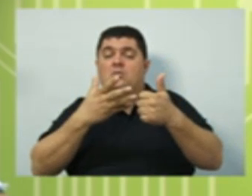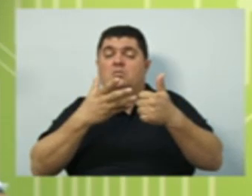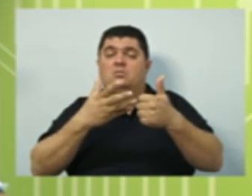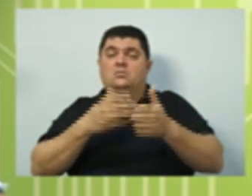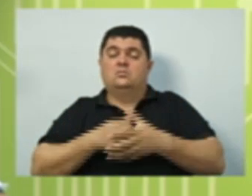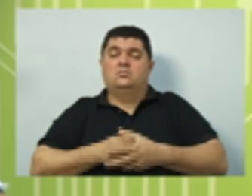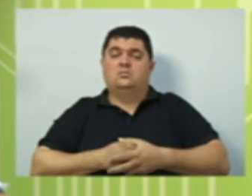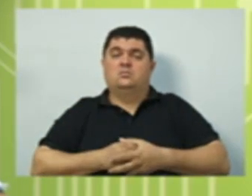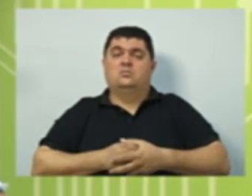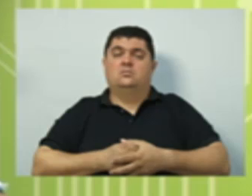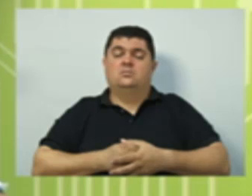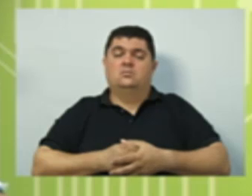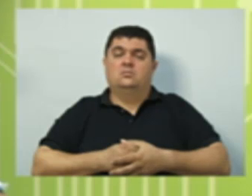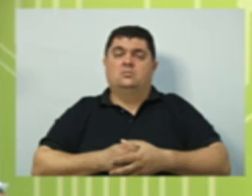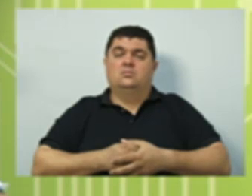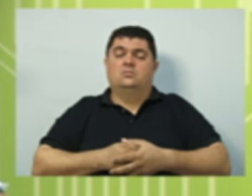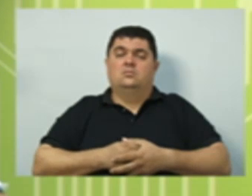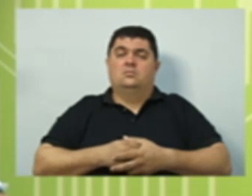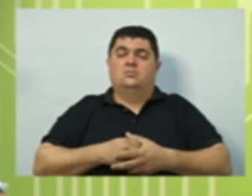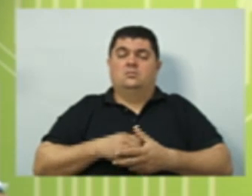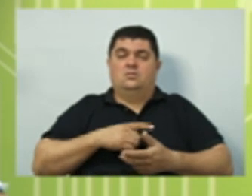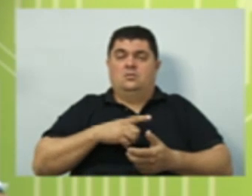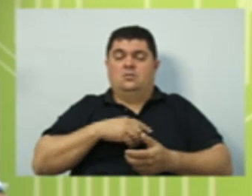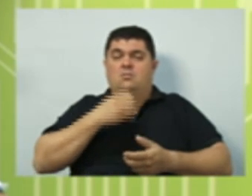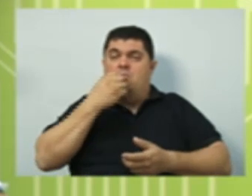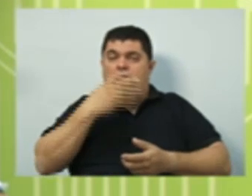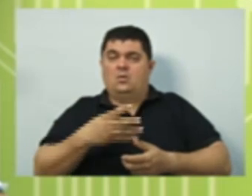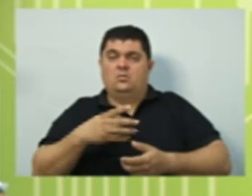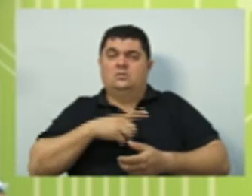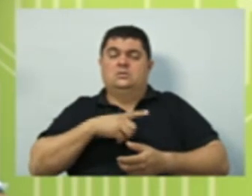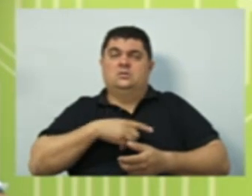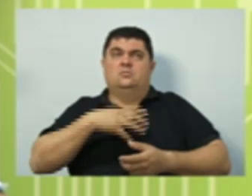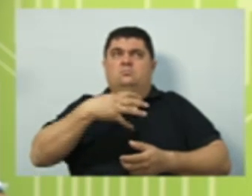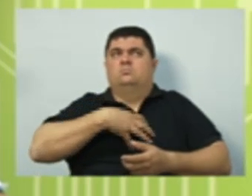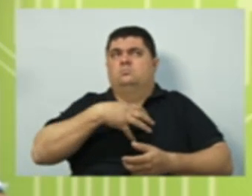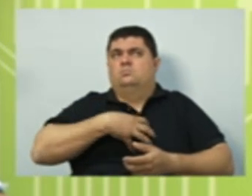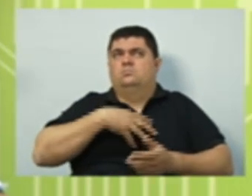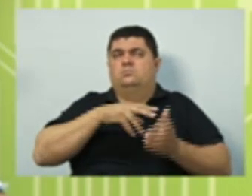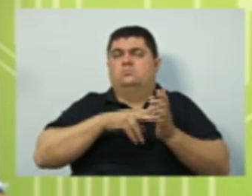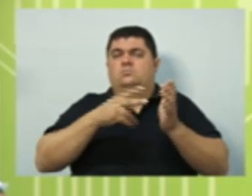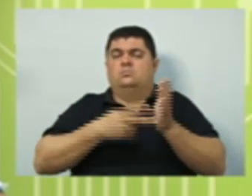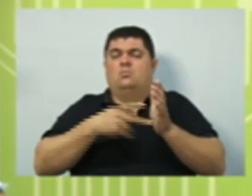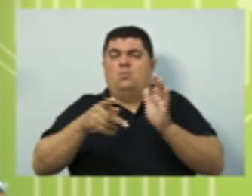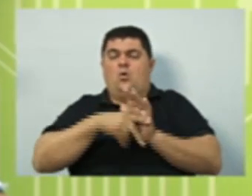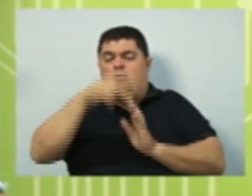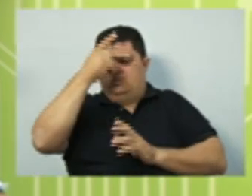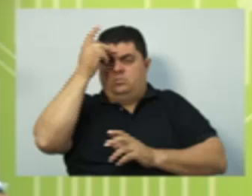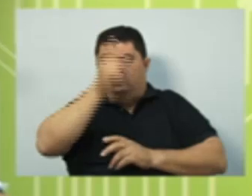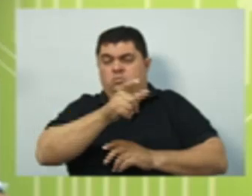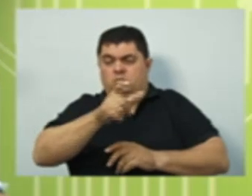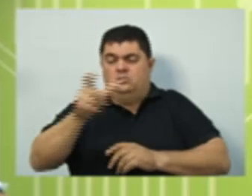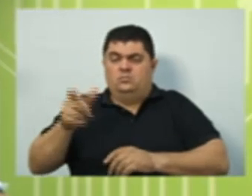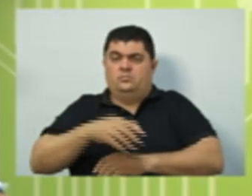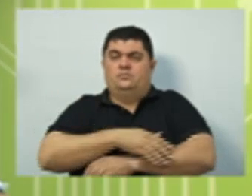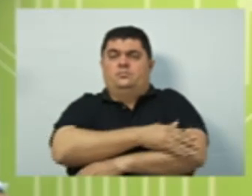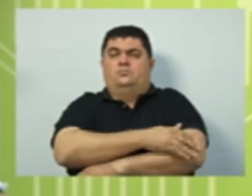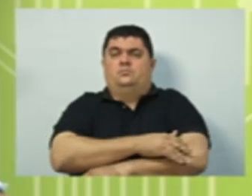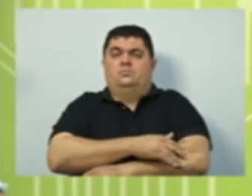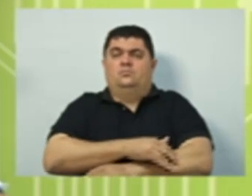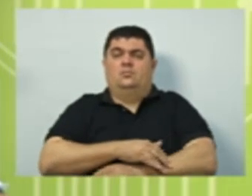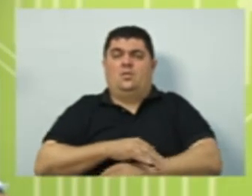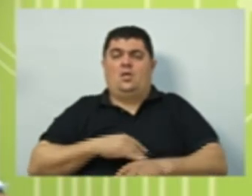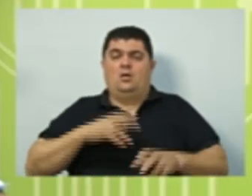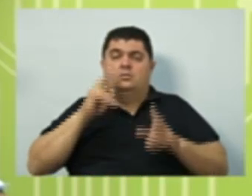de sacrifício, no sentido de ter sentido para o ser humano. Para isso,